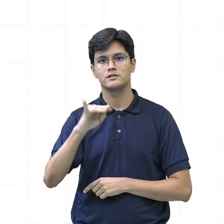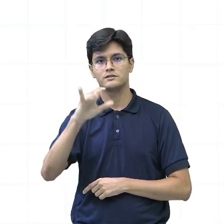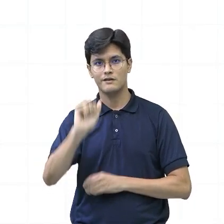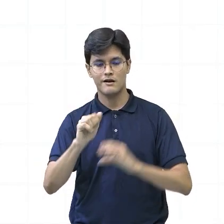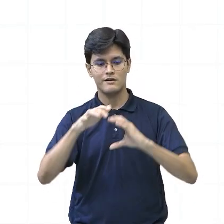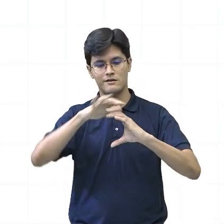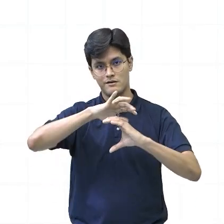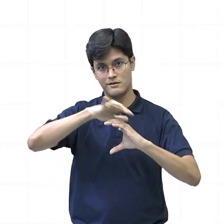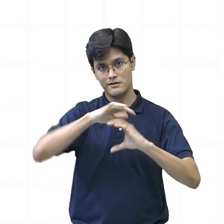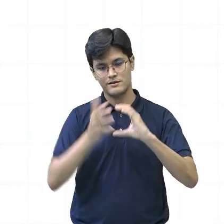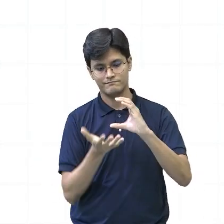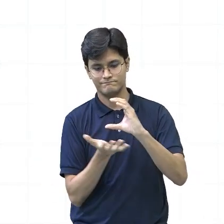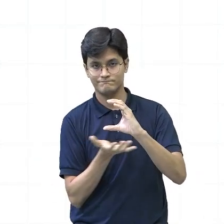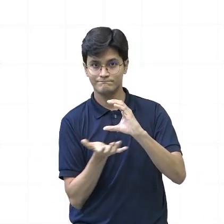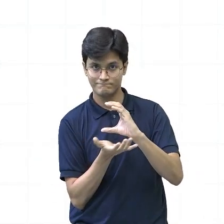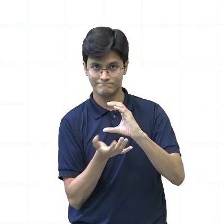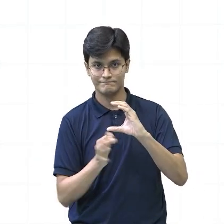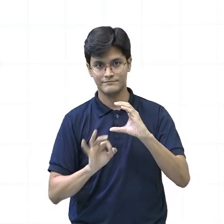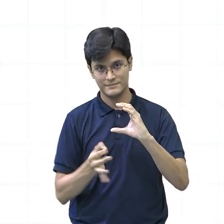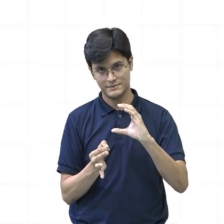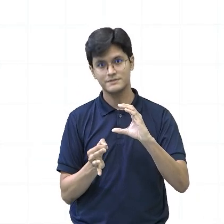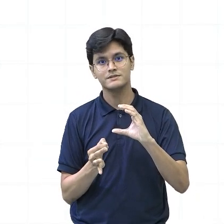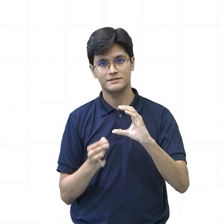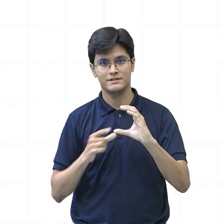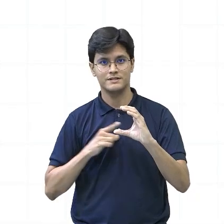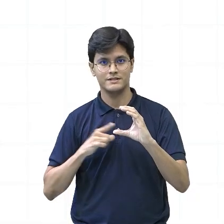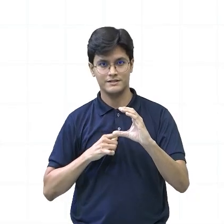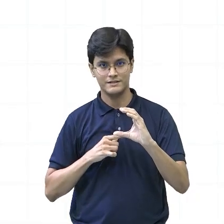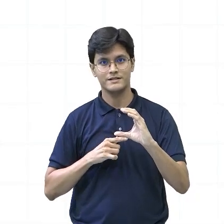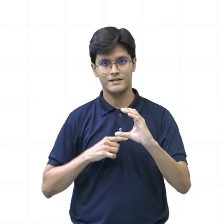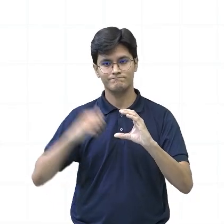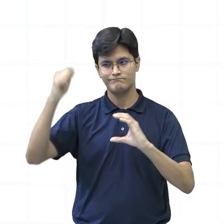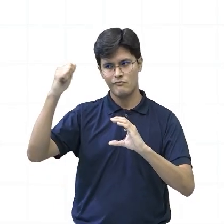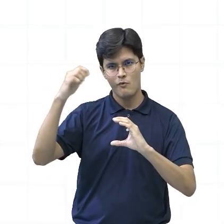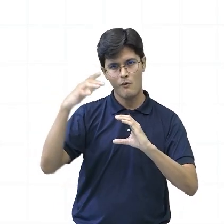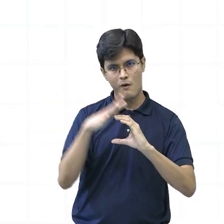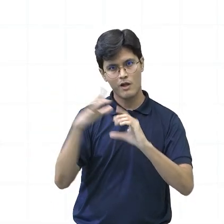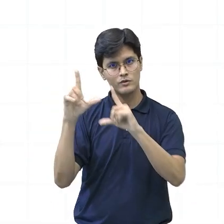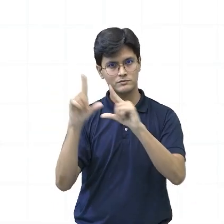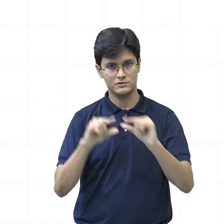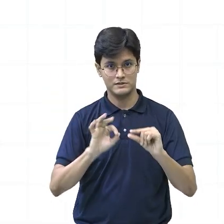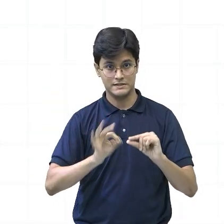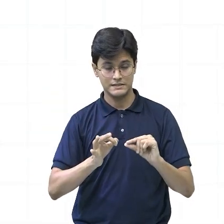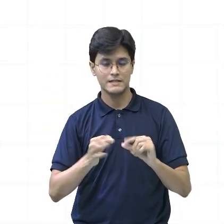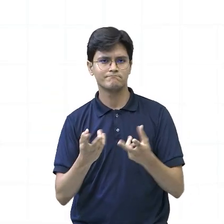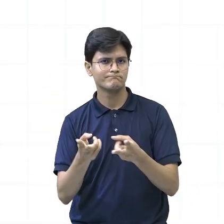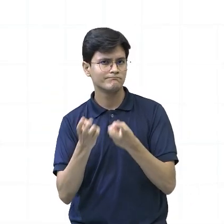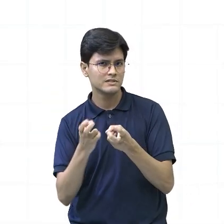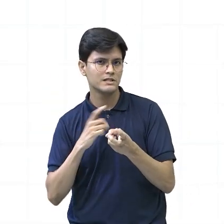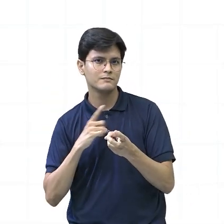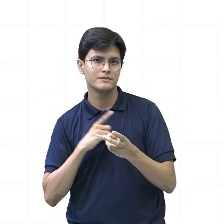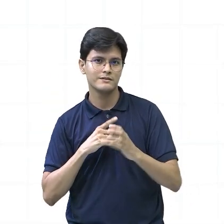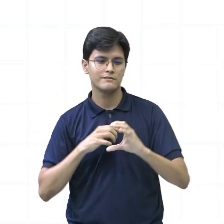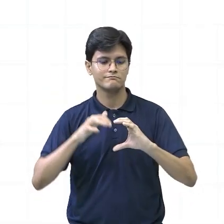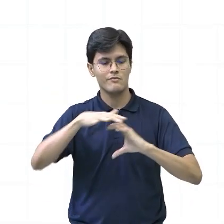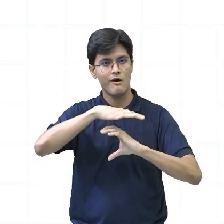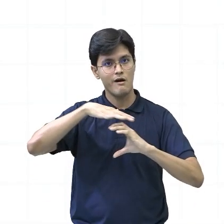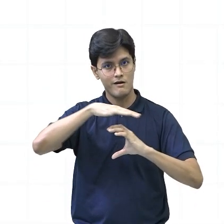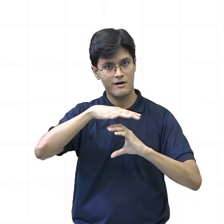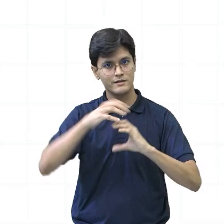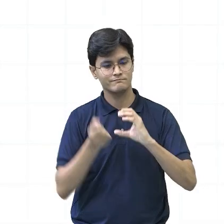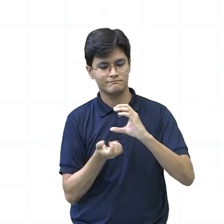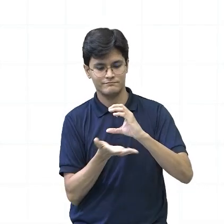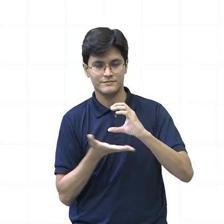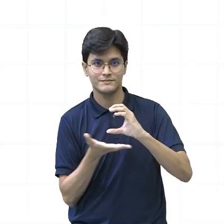elevado grau de inclinação, havendo menor incidência de calor. Então a gente percebe aí que existem duas zonas, polar ártica e